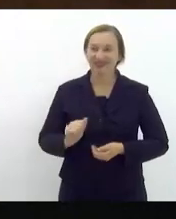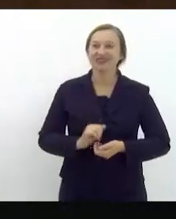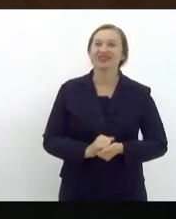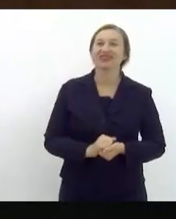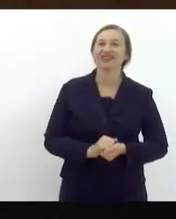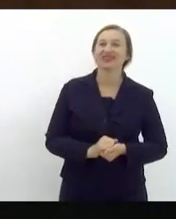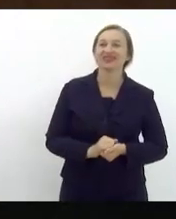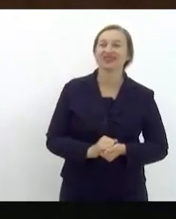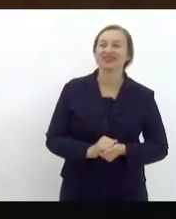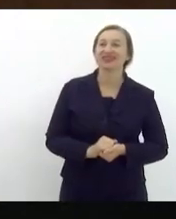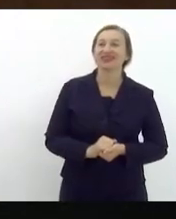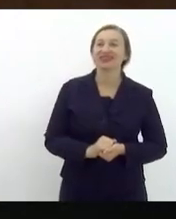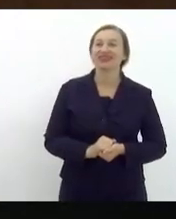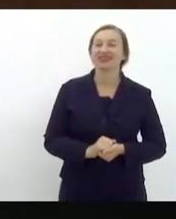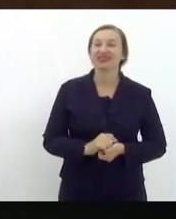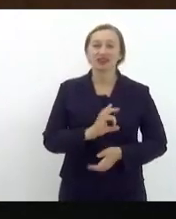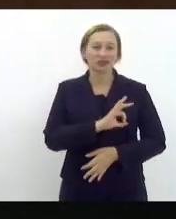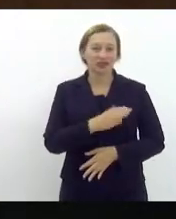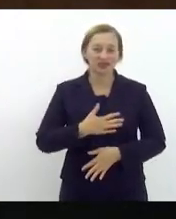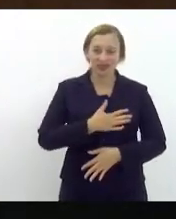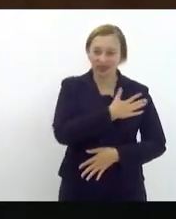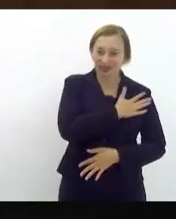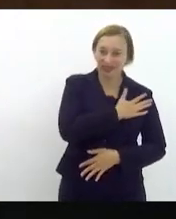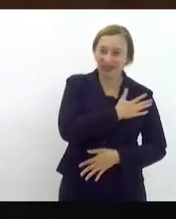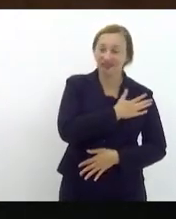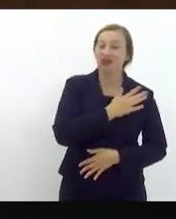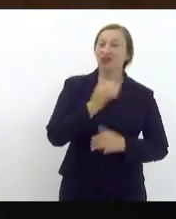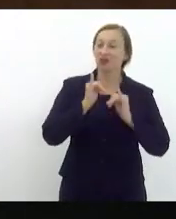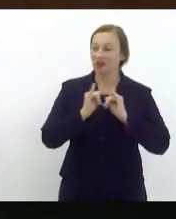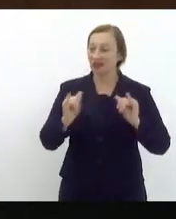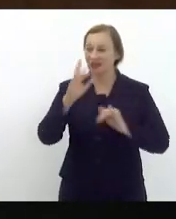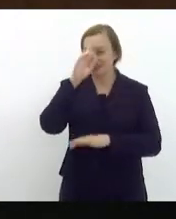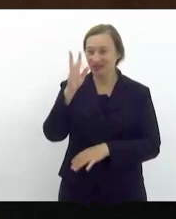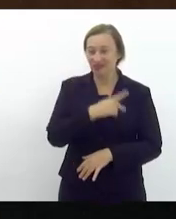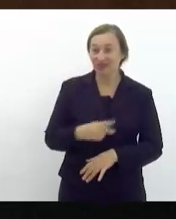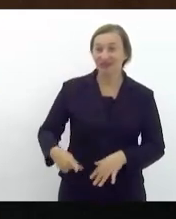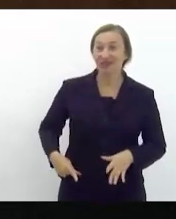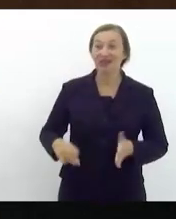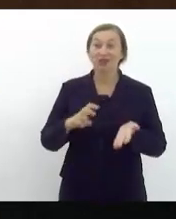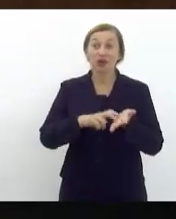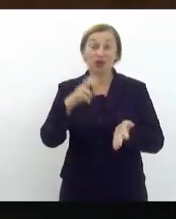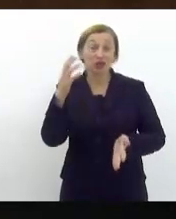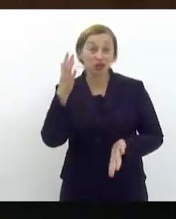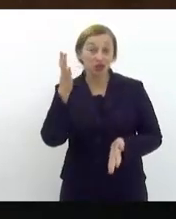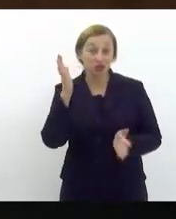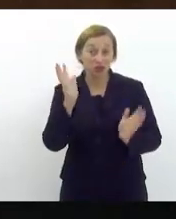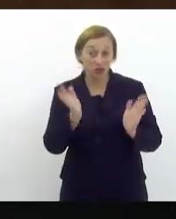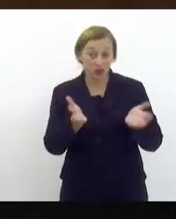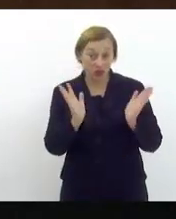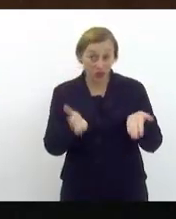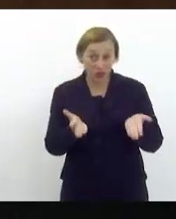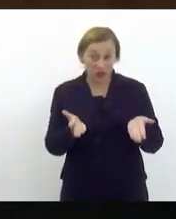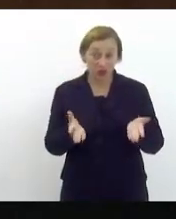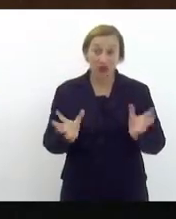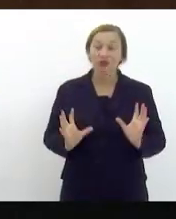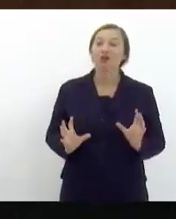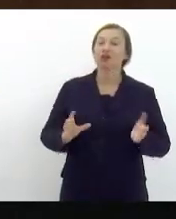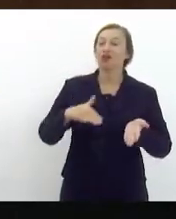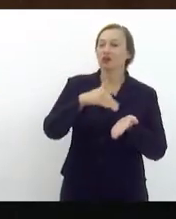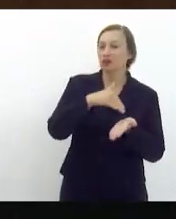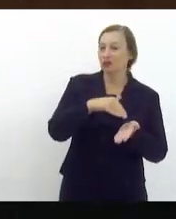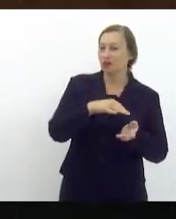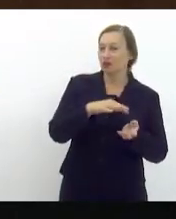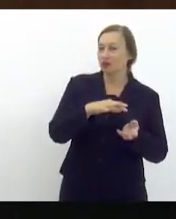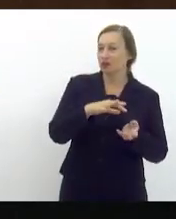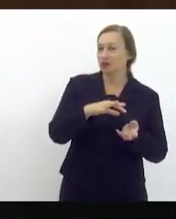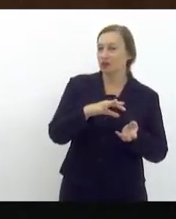as viúvas da polícia militar e fazer um comunicado presidente que na manhã de hoje o presidente da Comissão de segurança pública da